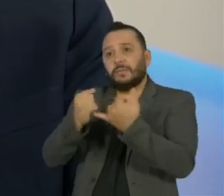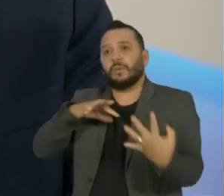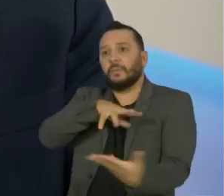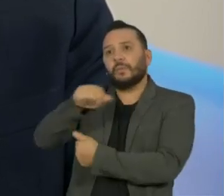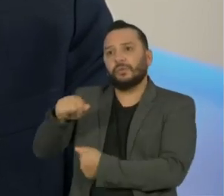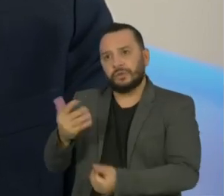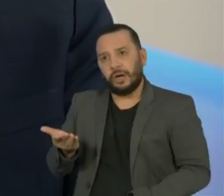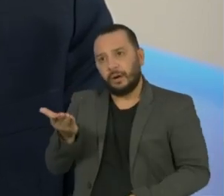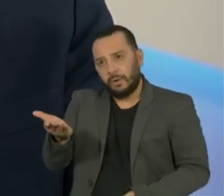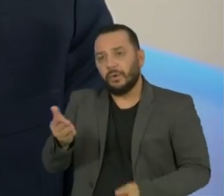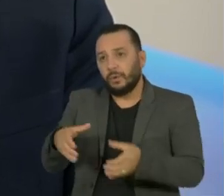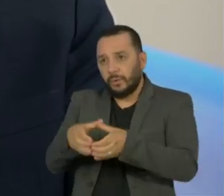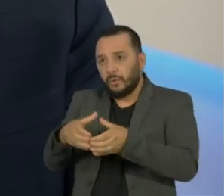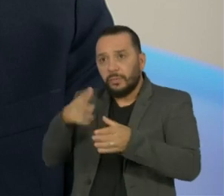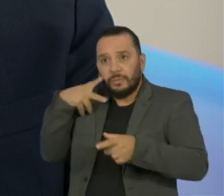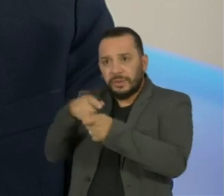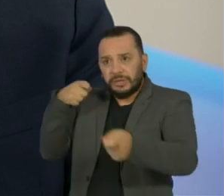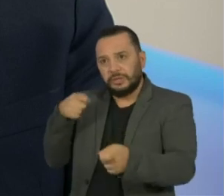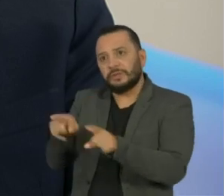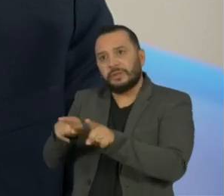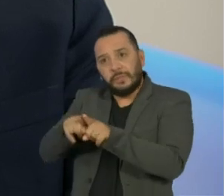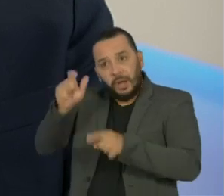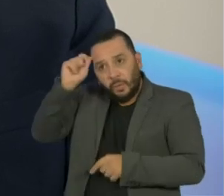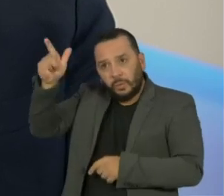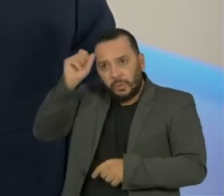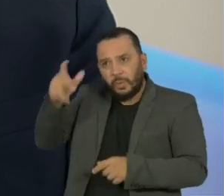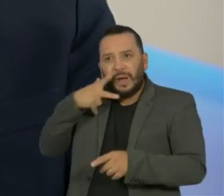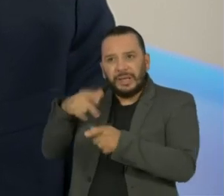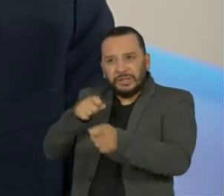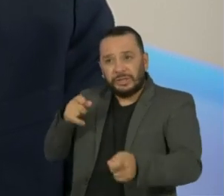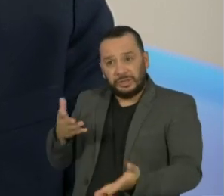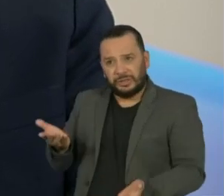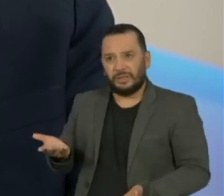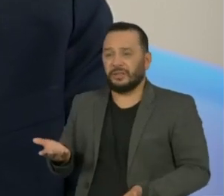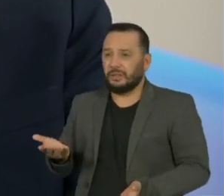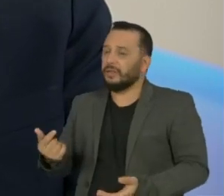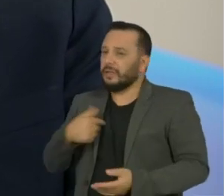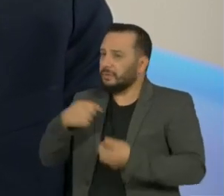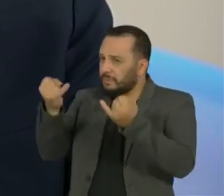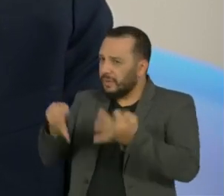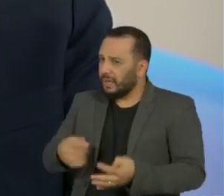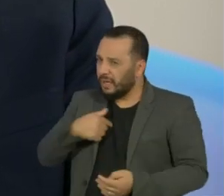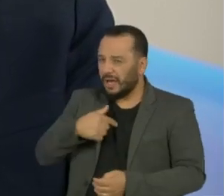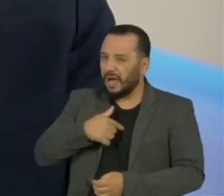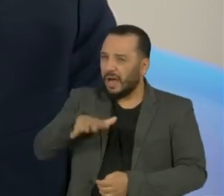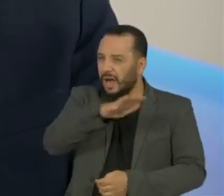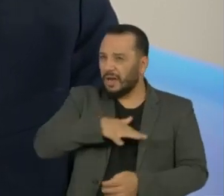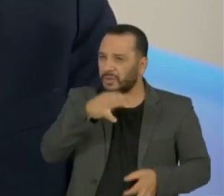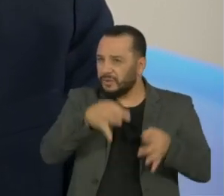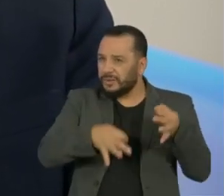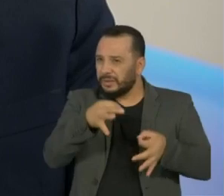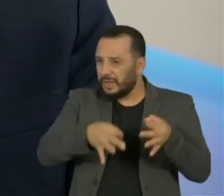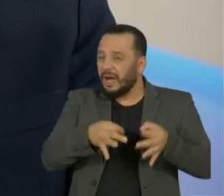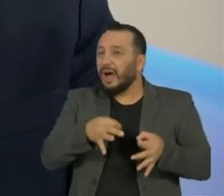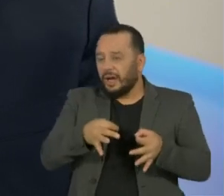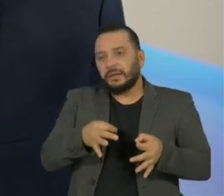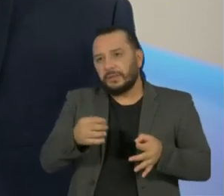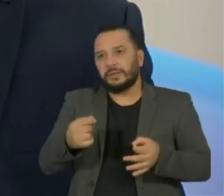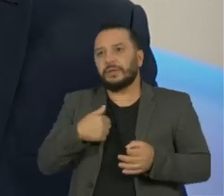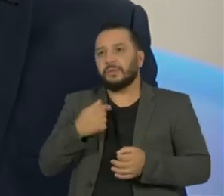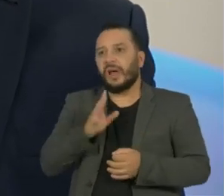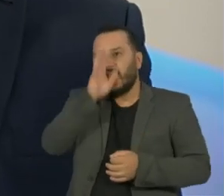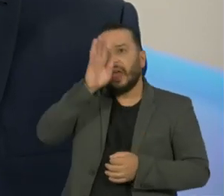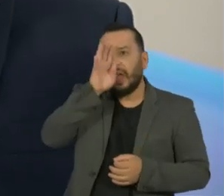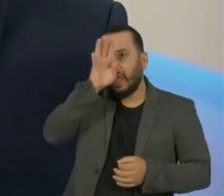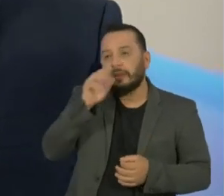nossas as nossas tribos indígenas as culturas indígenas agora o que eu disse a ele o judiciário não age de ofício tem que haver uma provocação